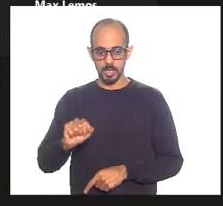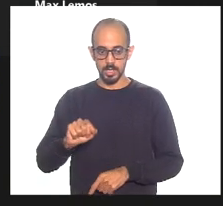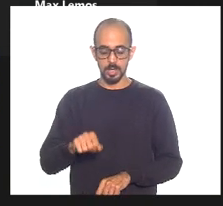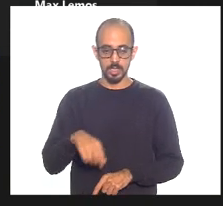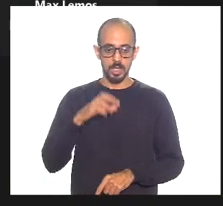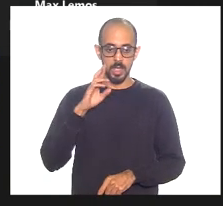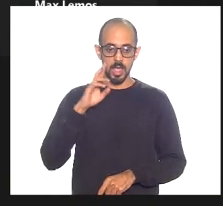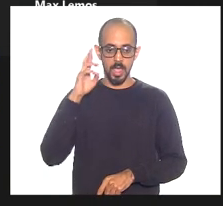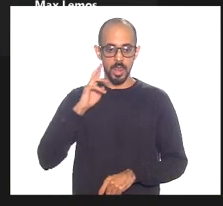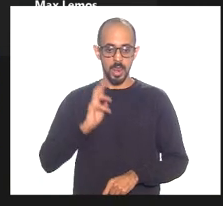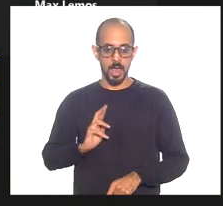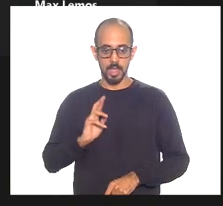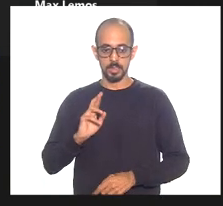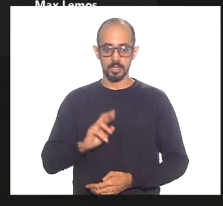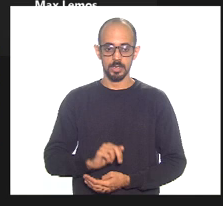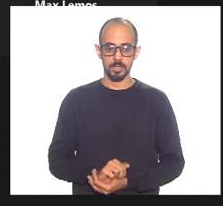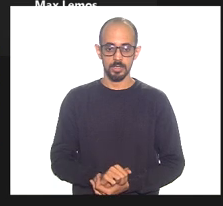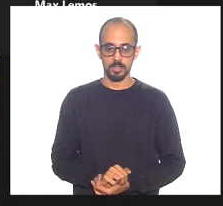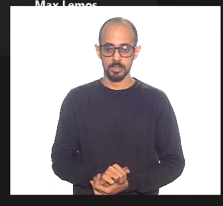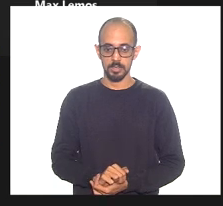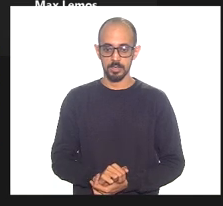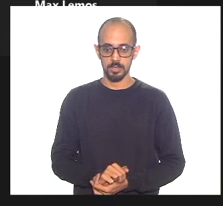Renata.